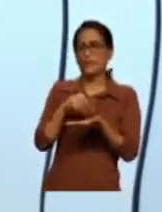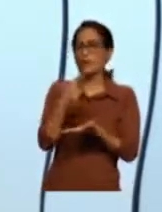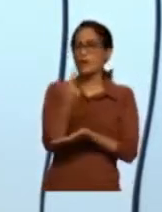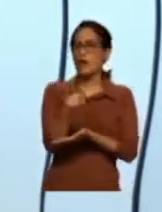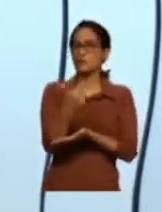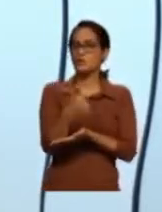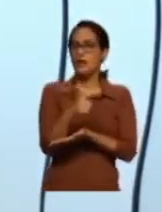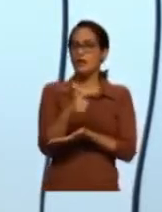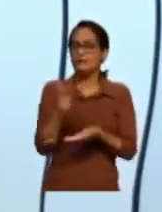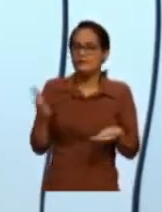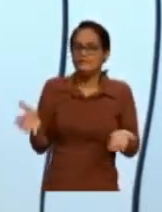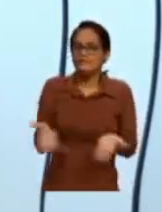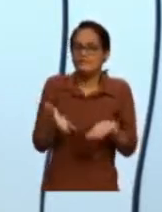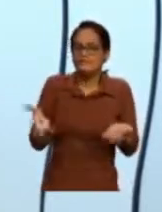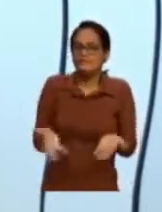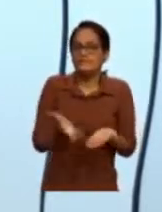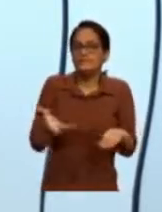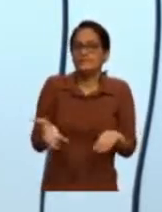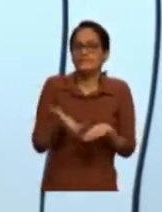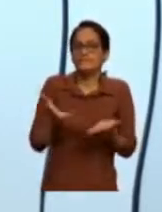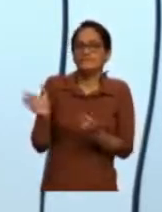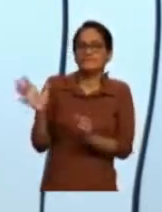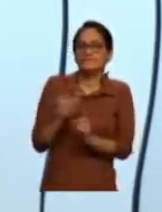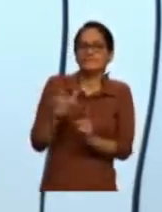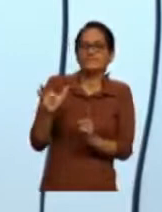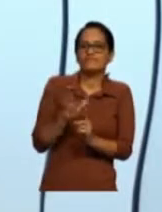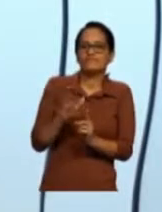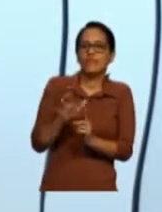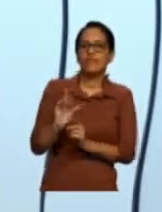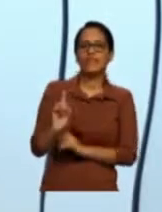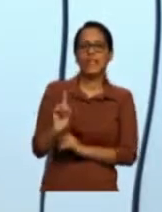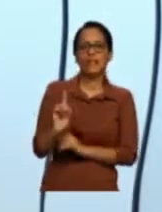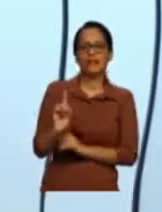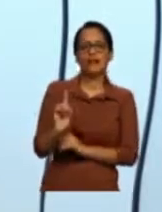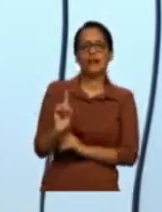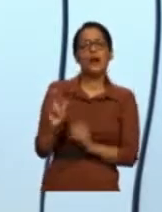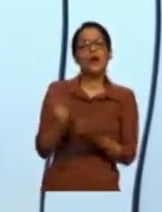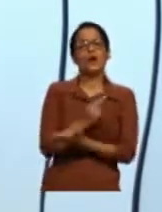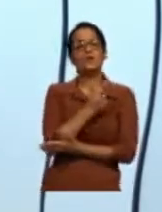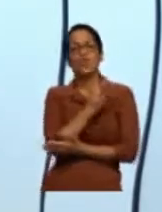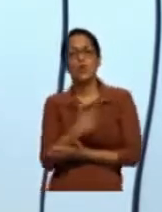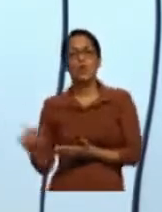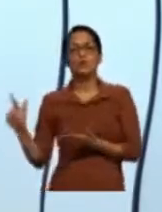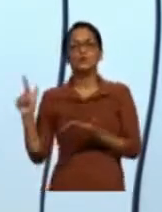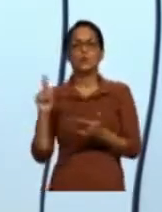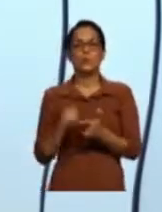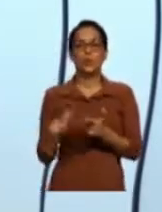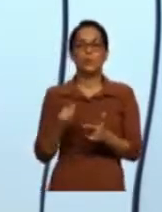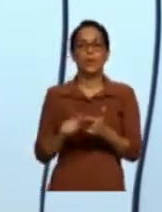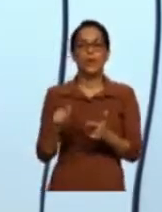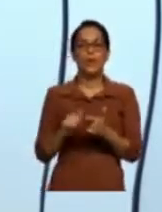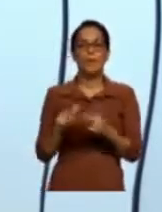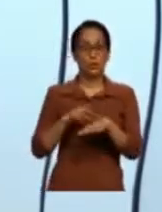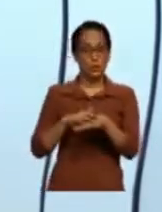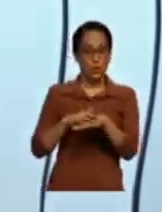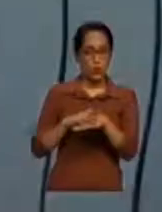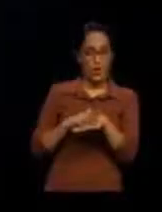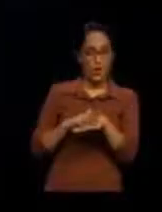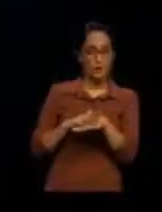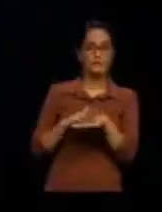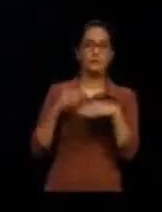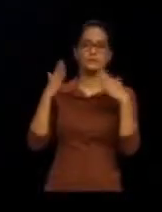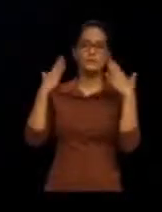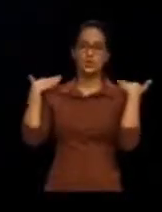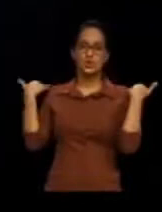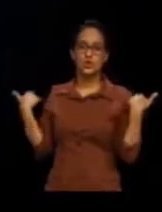de vitamina D, eu tenho outros problemas, que eu posso ter uma osteoporose e por aí